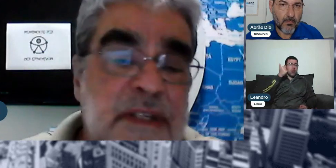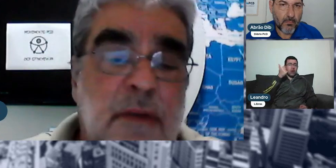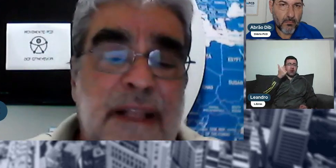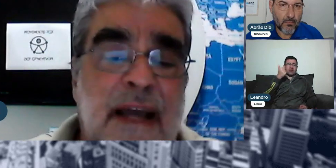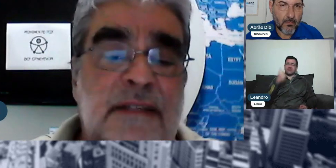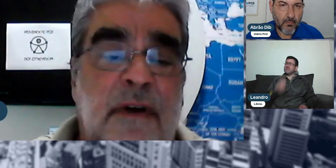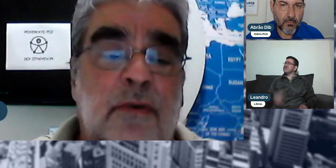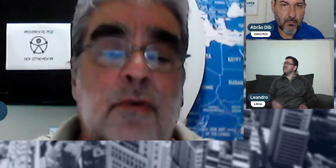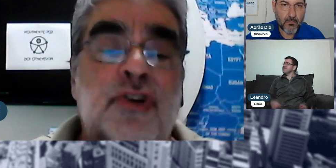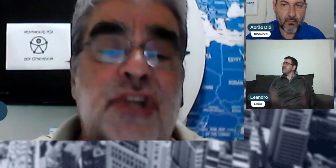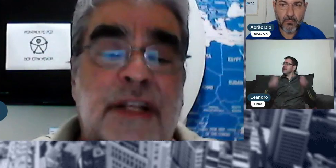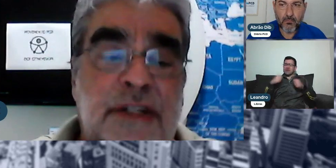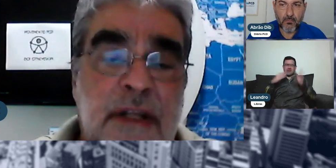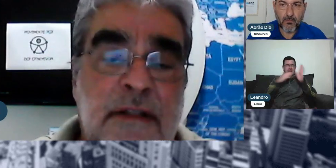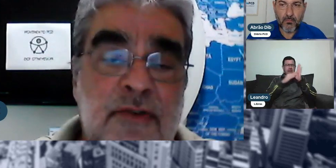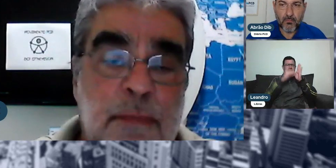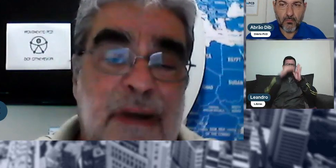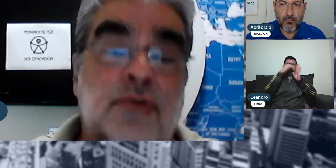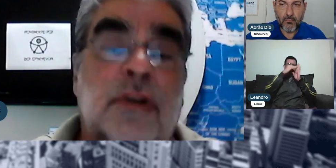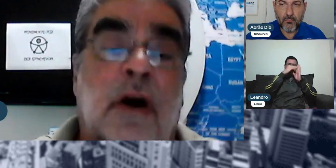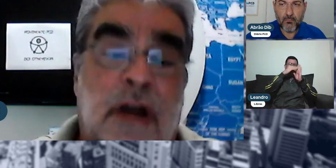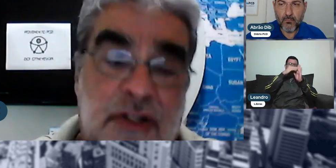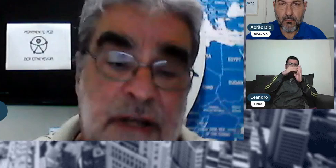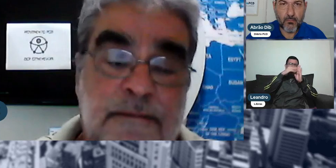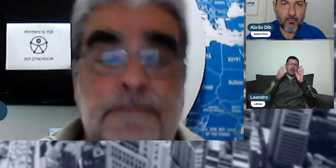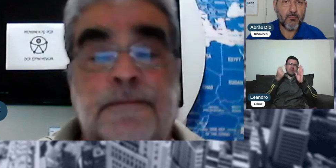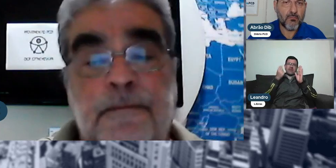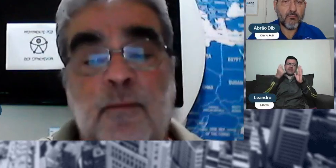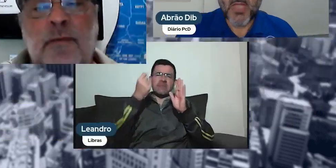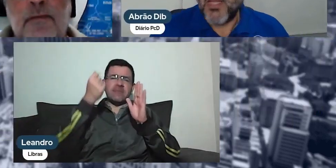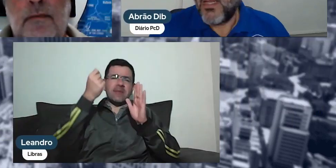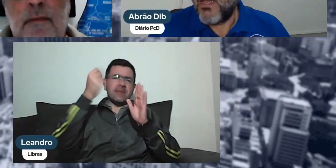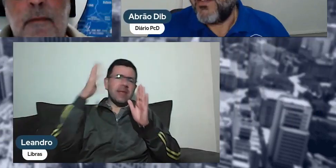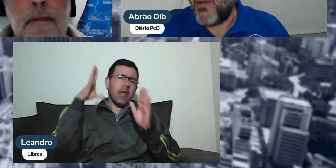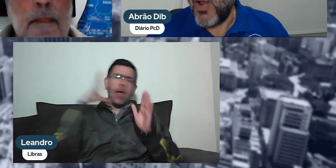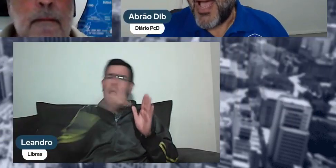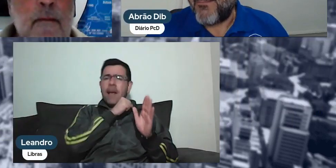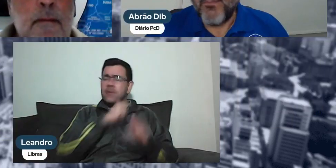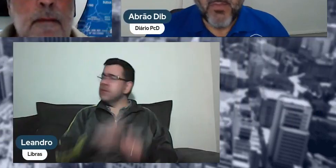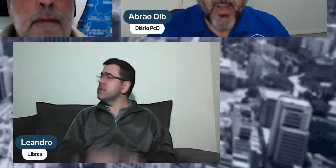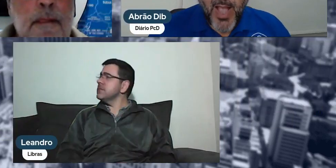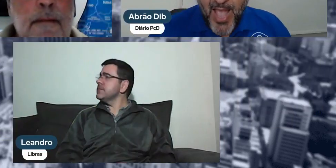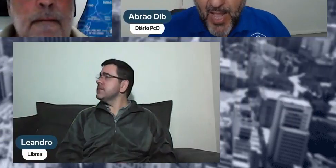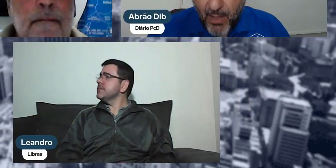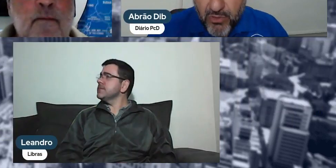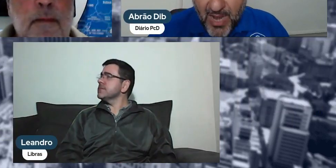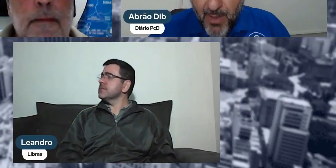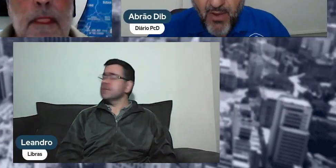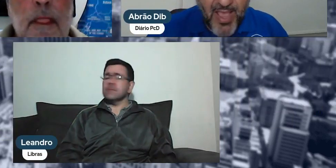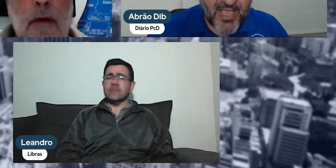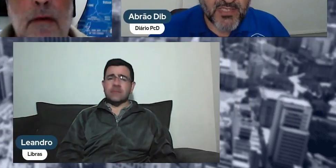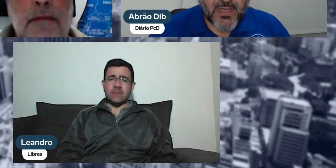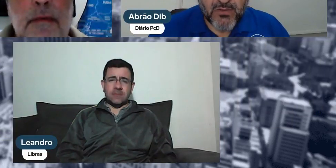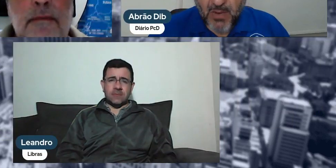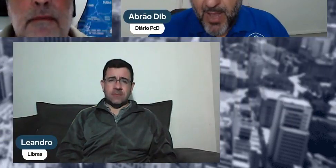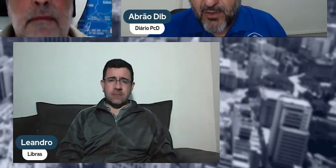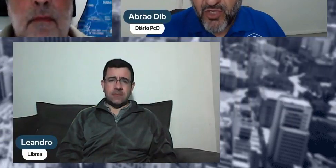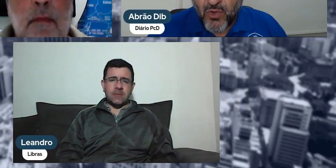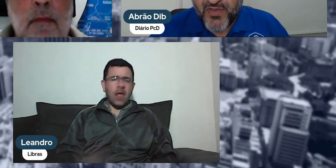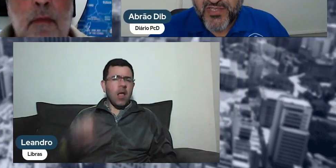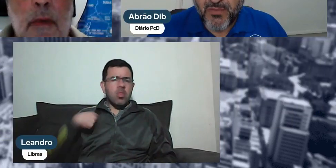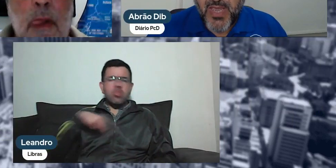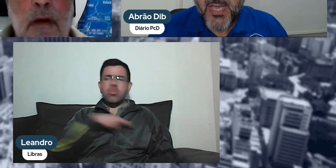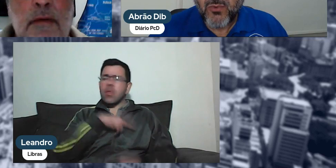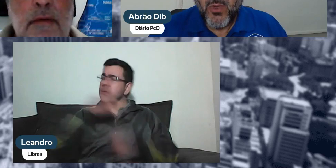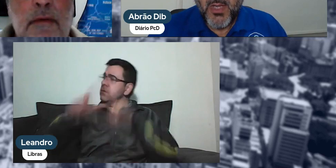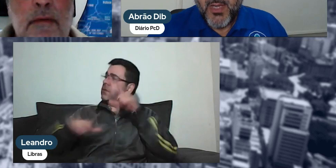precisa aumentar esse valor urgente, passou da hora já. E vamos lá, o trabalho é esse, é o trabalho